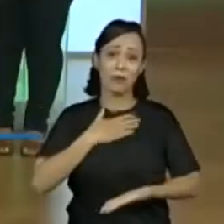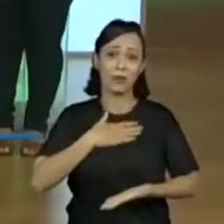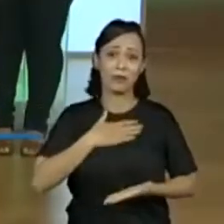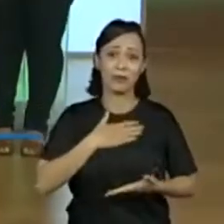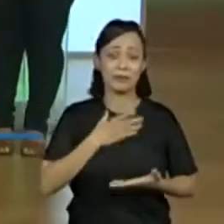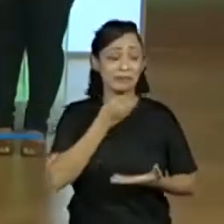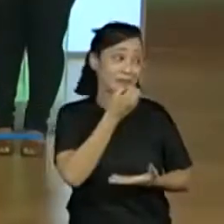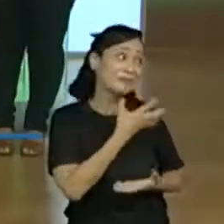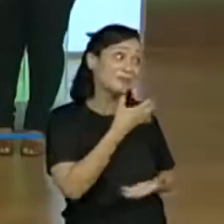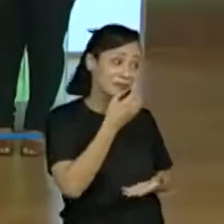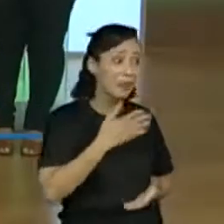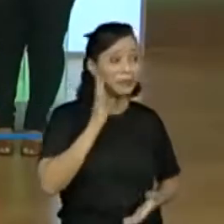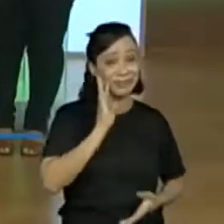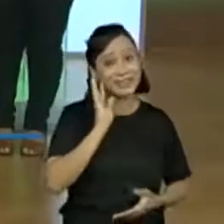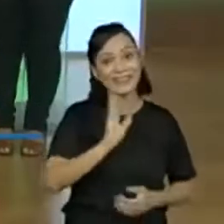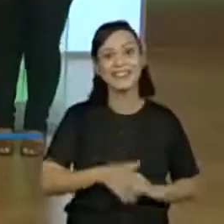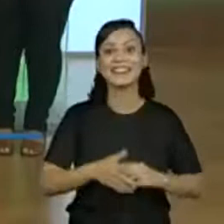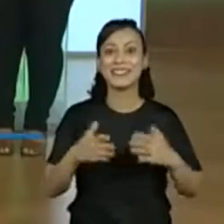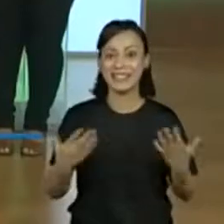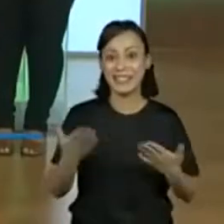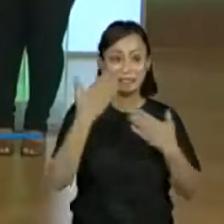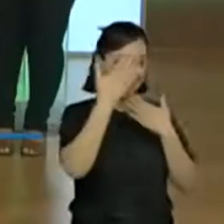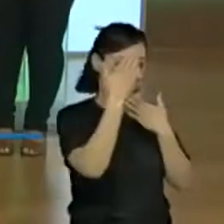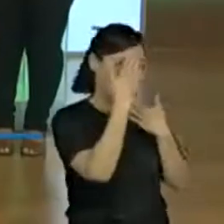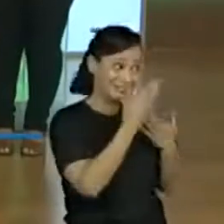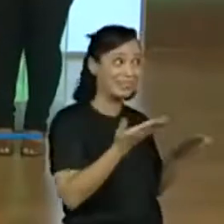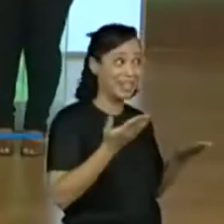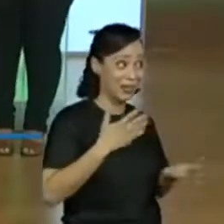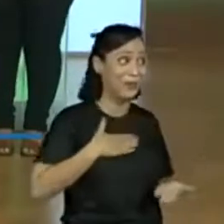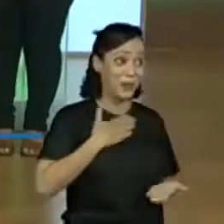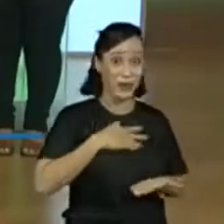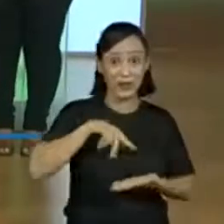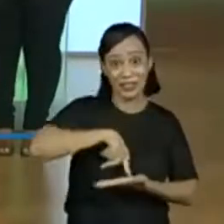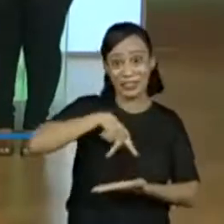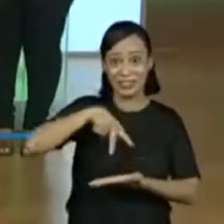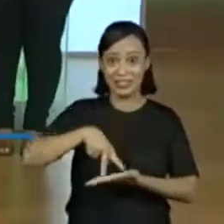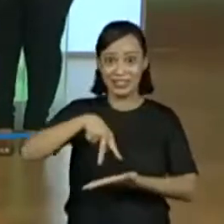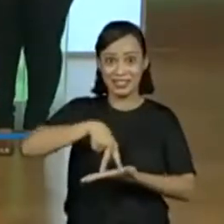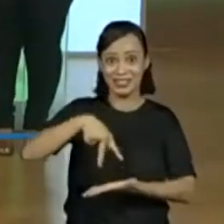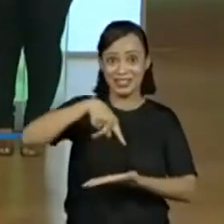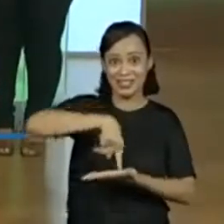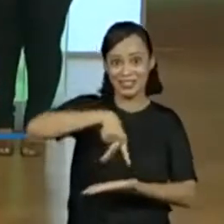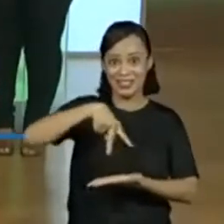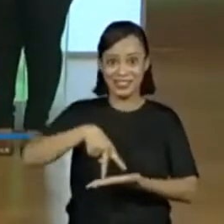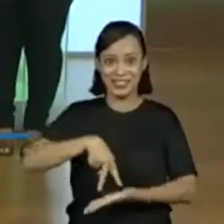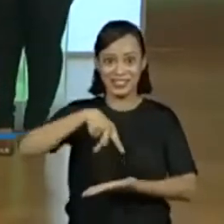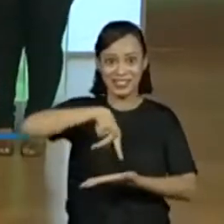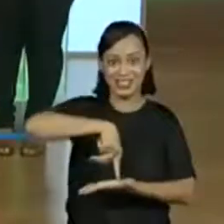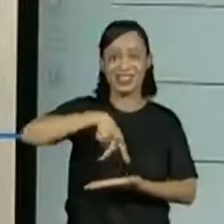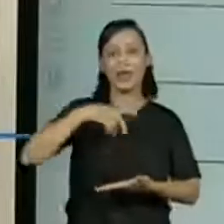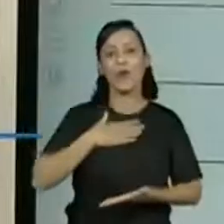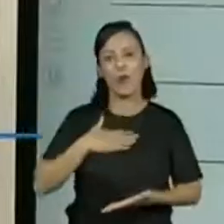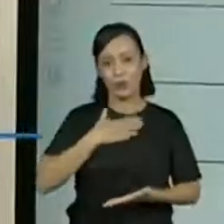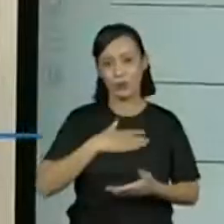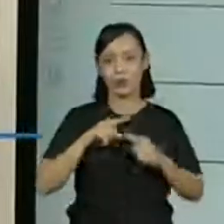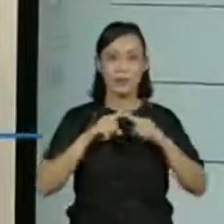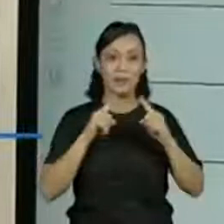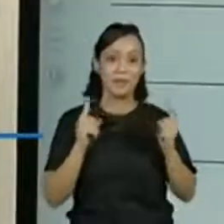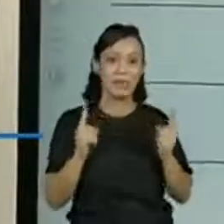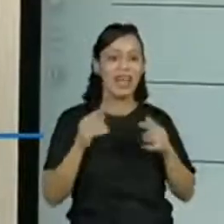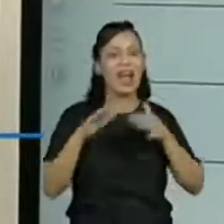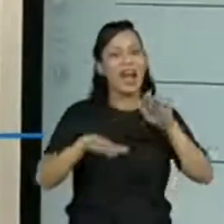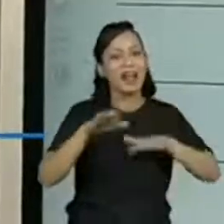amarelinha desenvolvem muito obrigada por ler Oi Oi pulando amarelinha que você vai melhorar a gente sempre participar das atividades